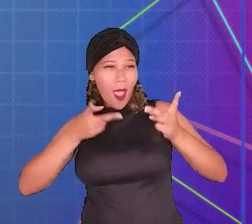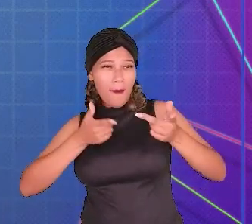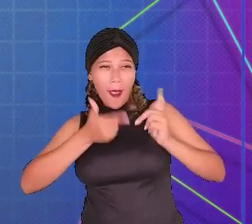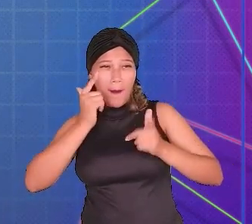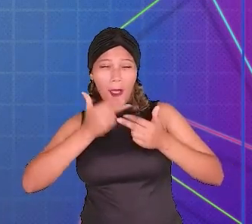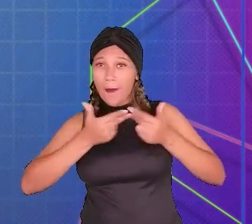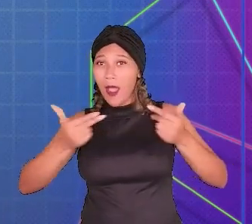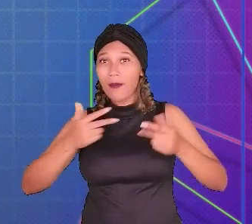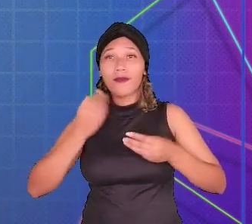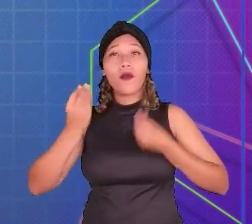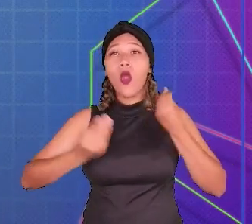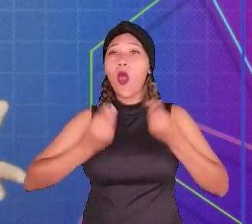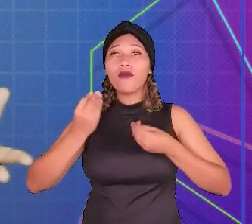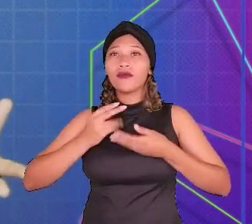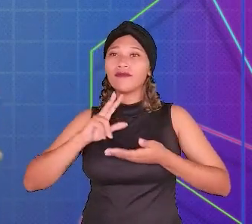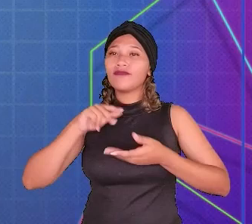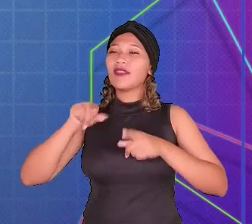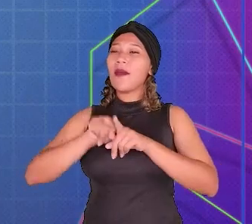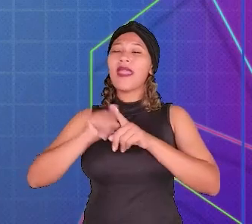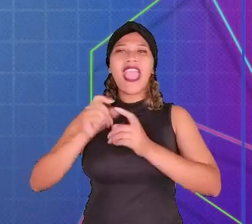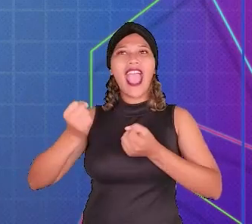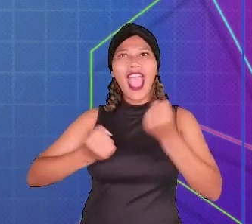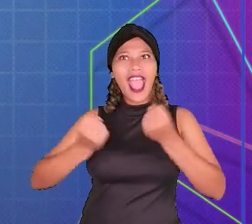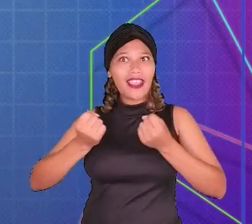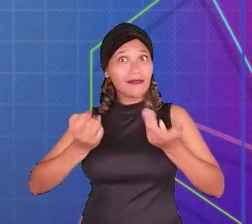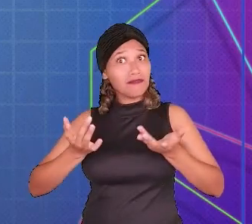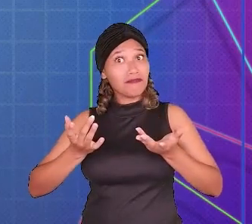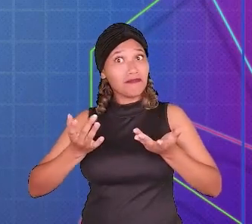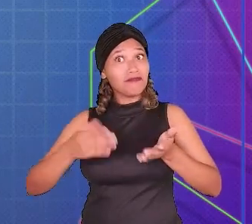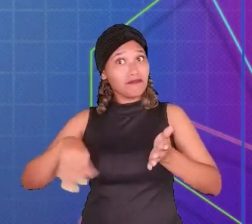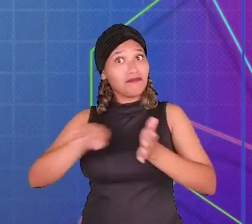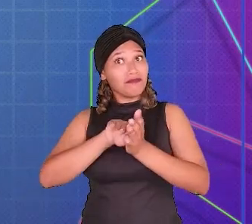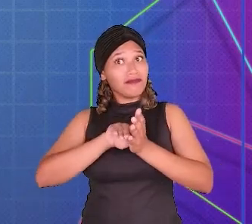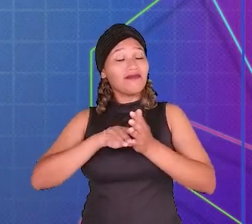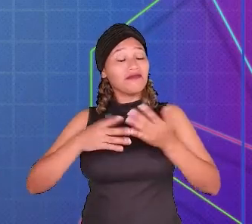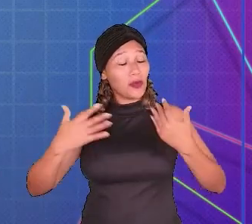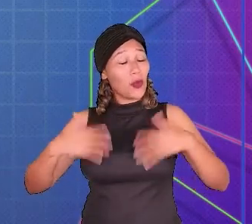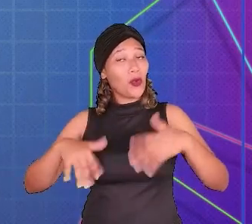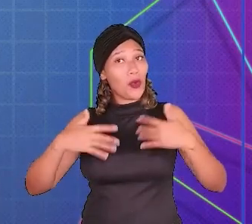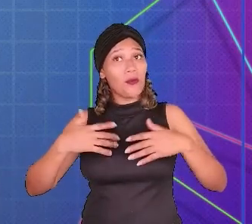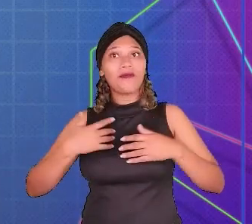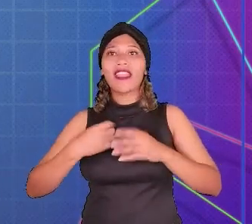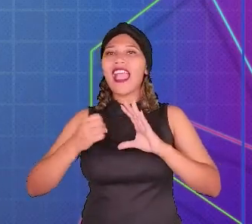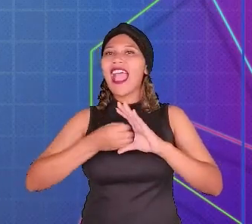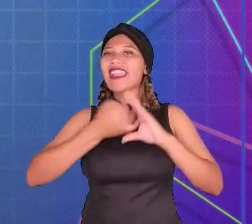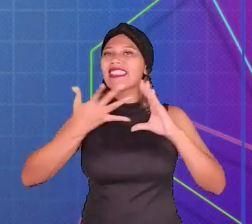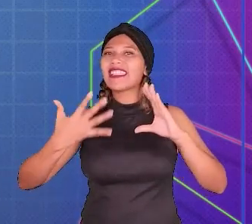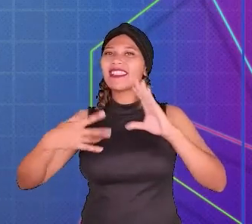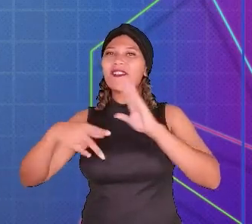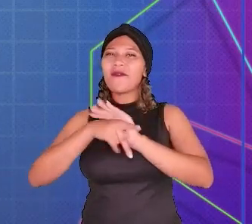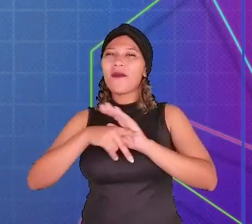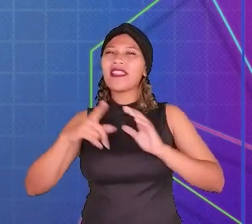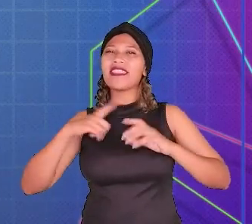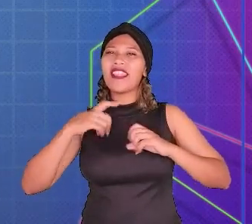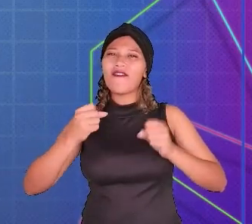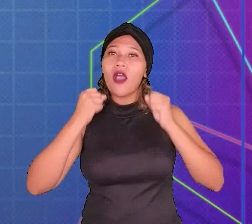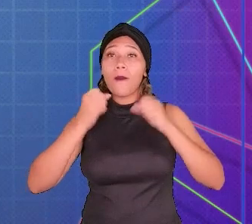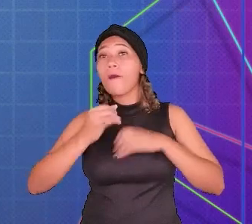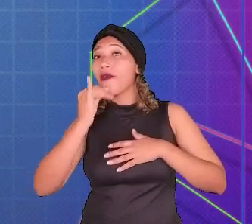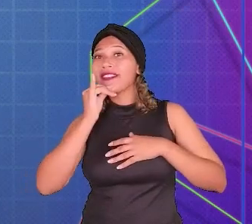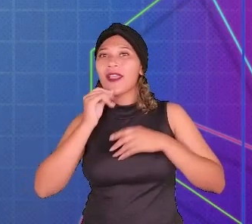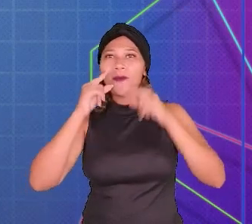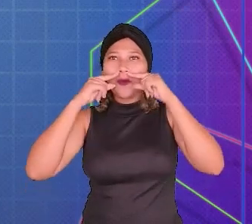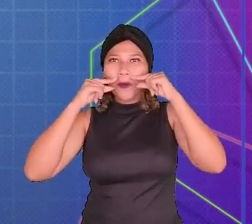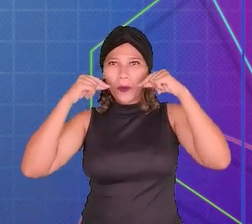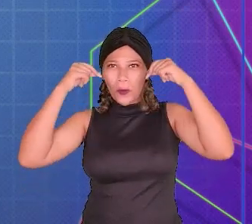como ele se comporta e com qual carro ele costuma correr. Características icônicas ajudam a fazer um herói marcante.